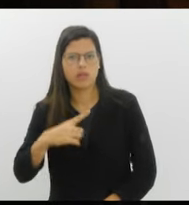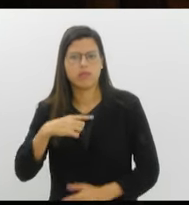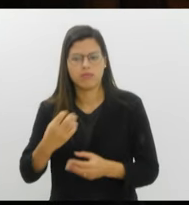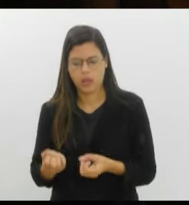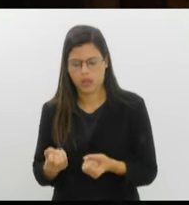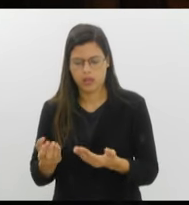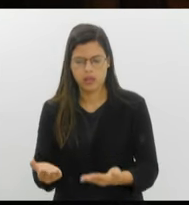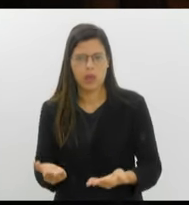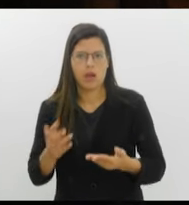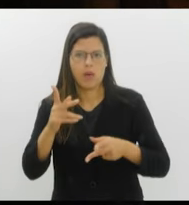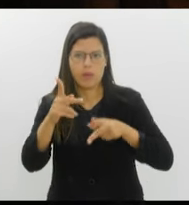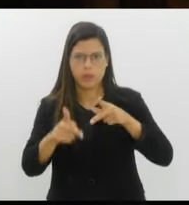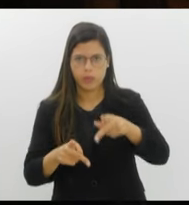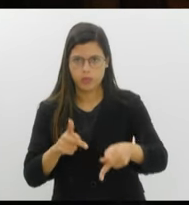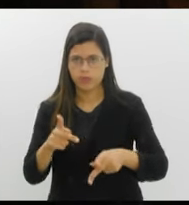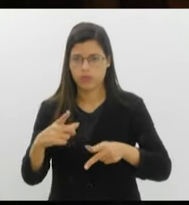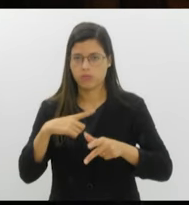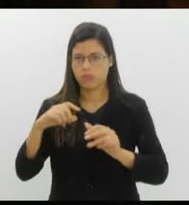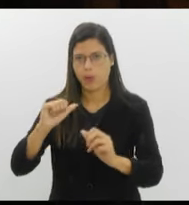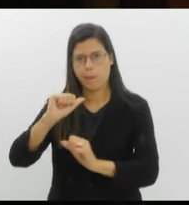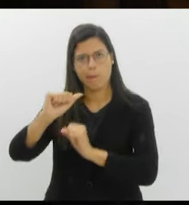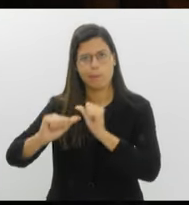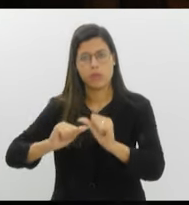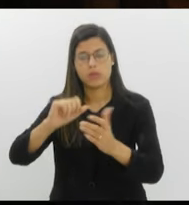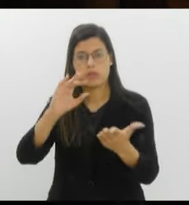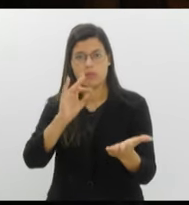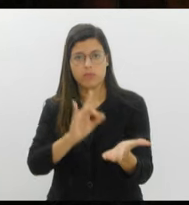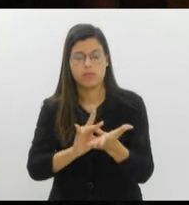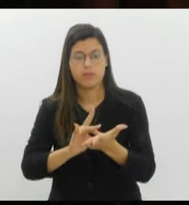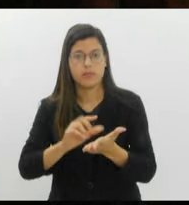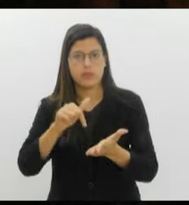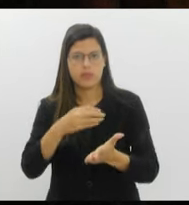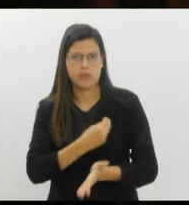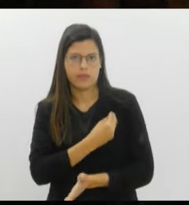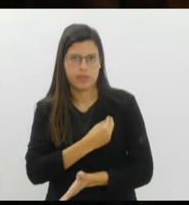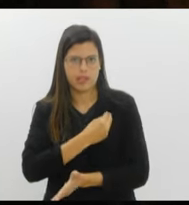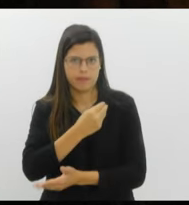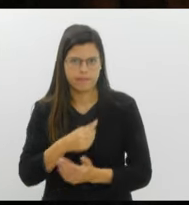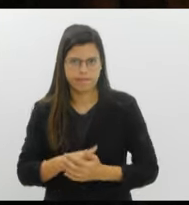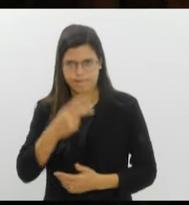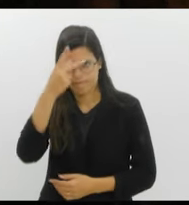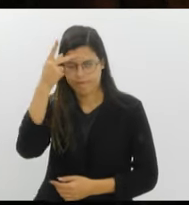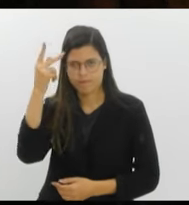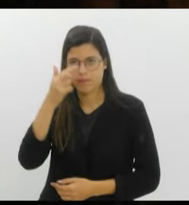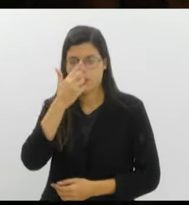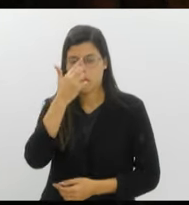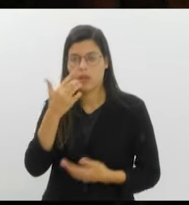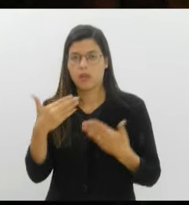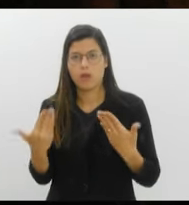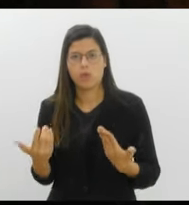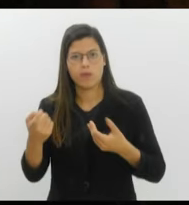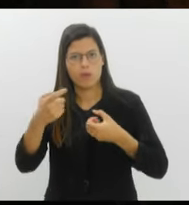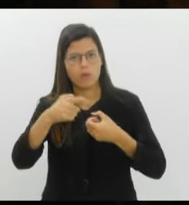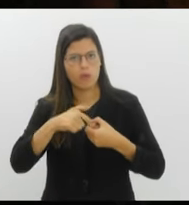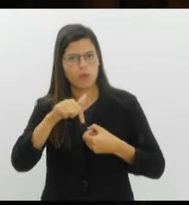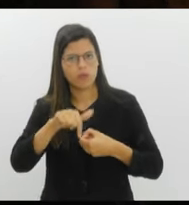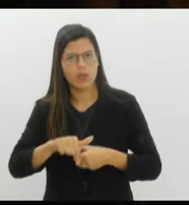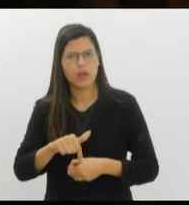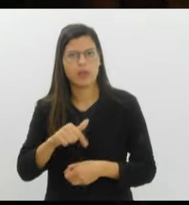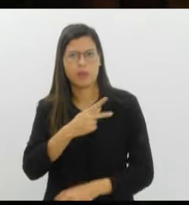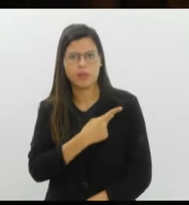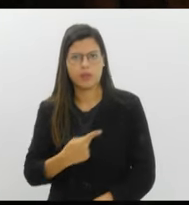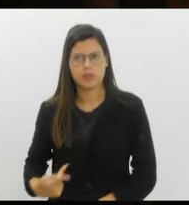para a população, tem mudança real na vida das pessoas. Então, voltar a essa casa, presidente, reassumir o